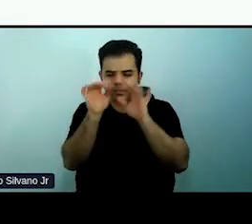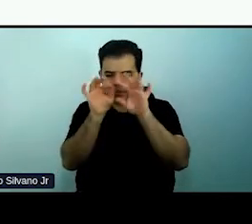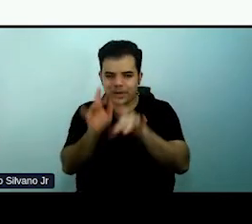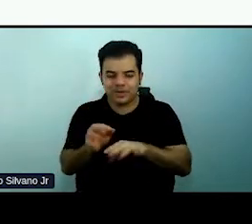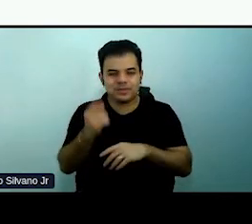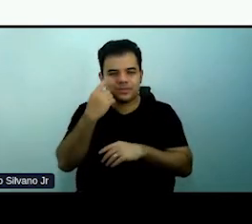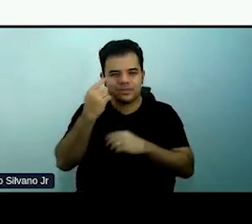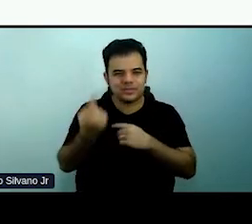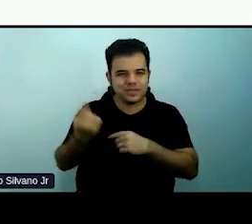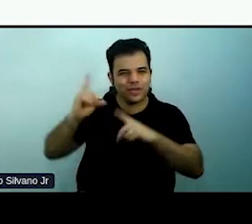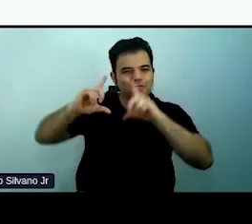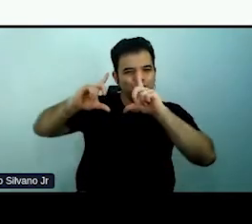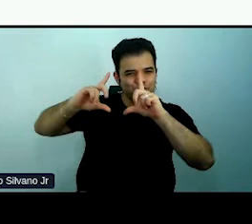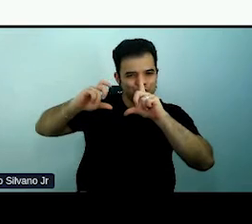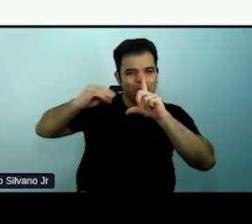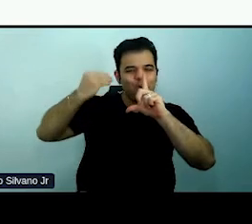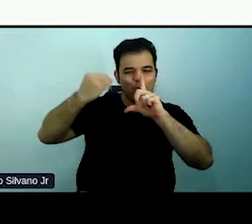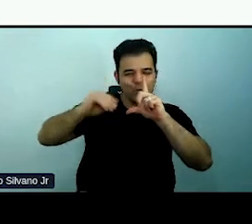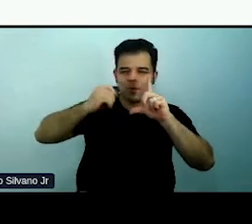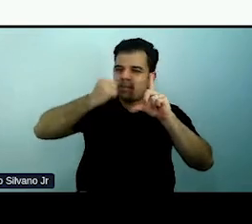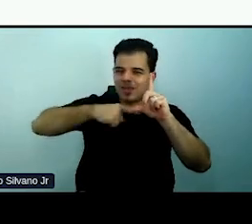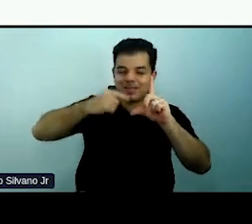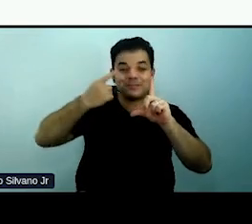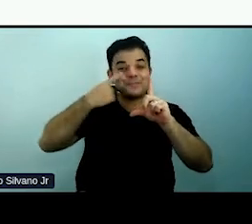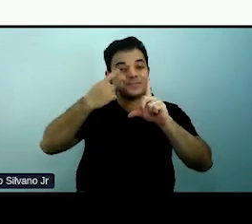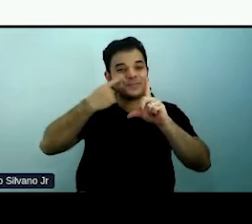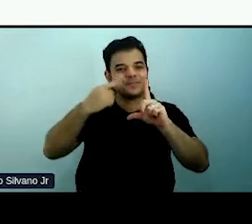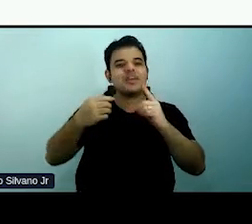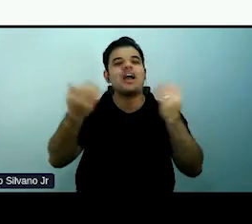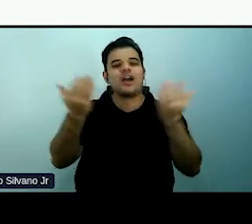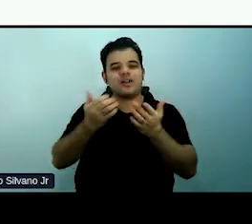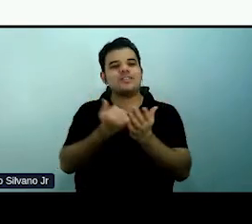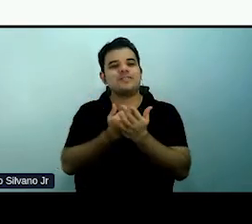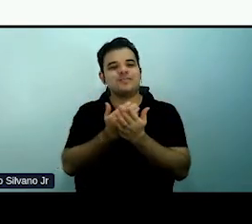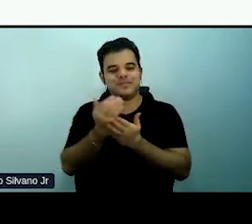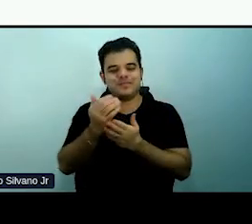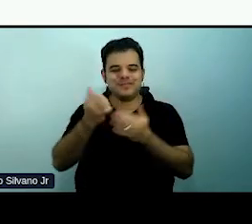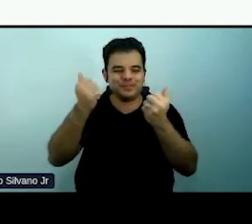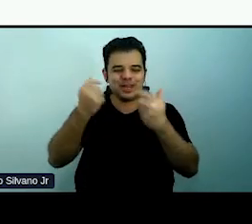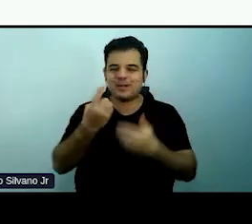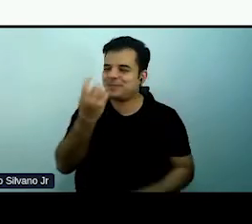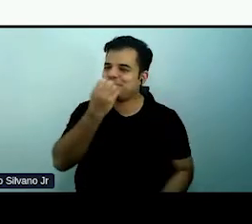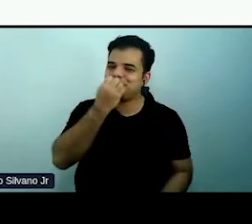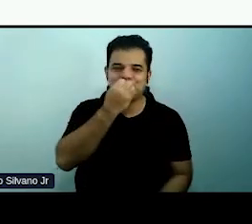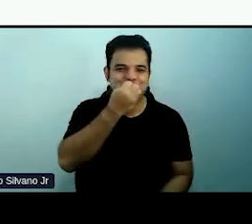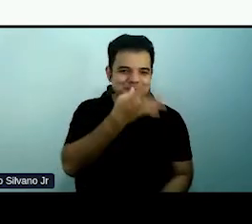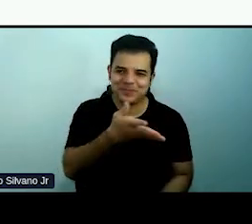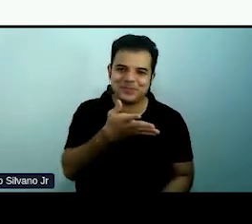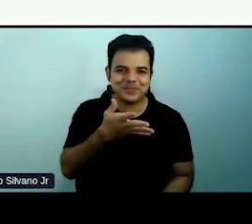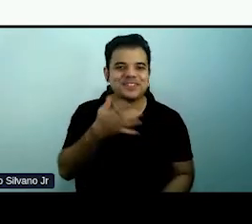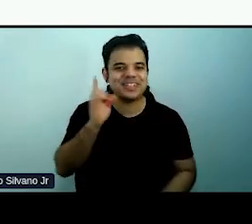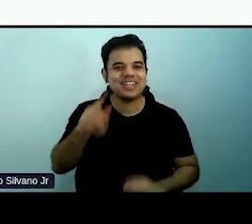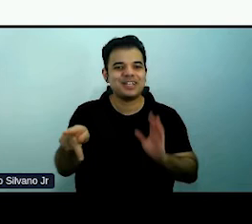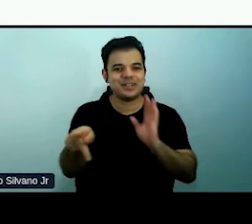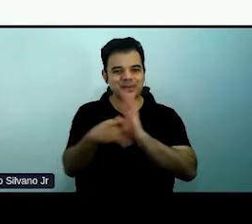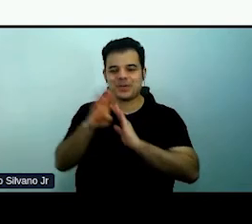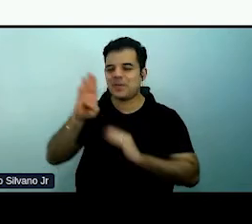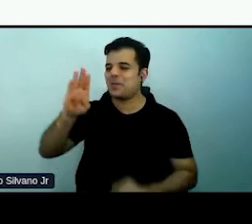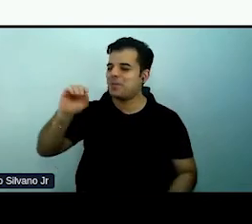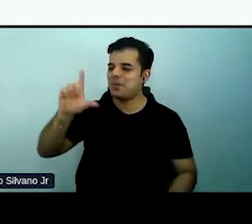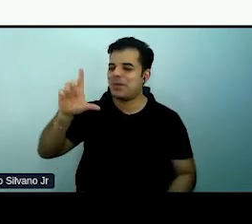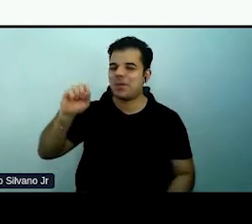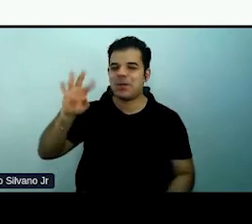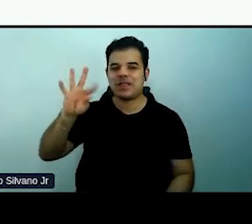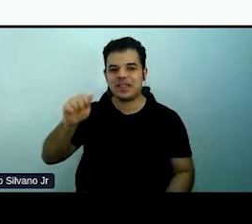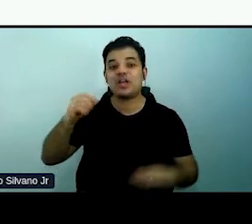né, Dedinho, a descrição? Sim, vamos falar de uma que foi muito boa, né, que aí foi o Bolota, que